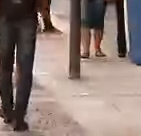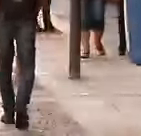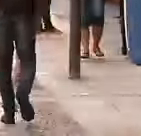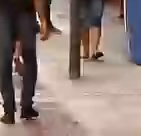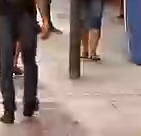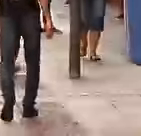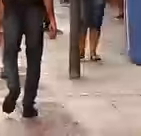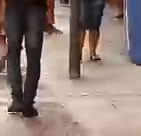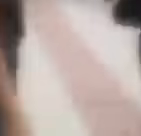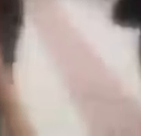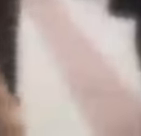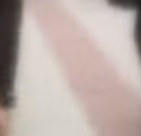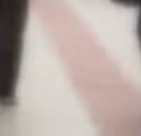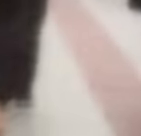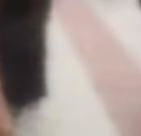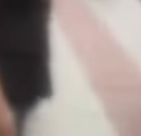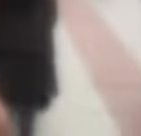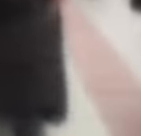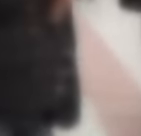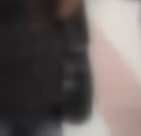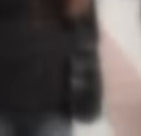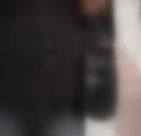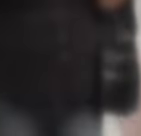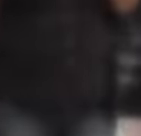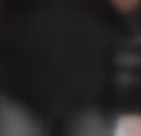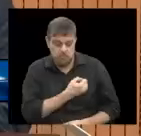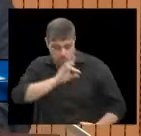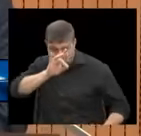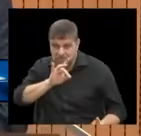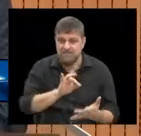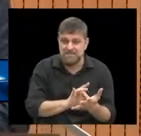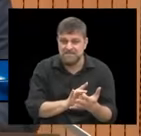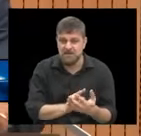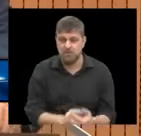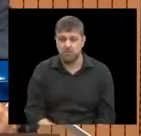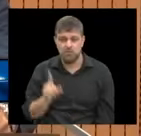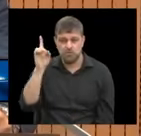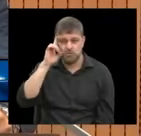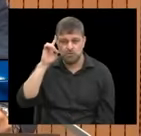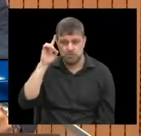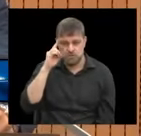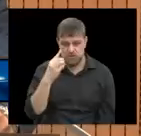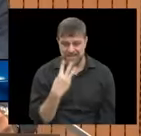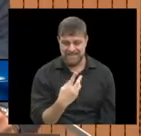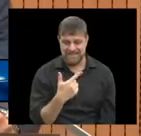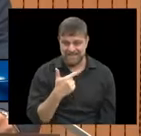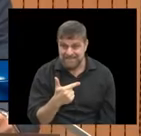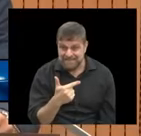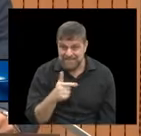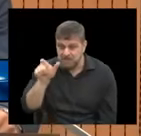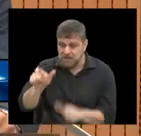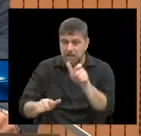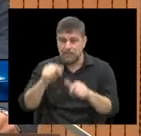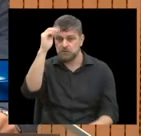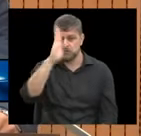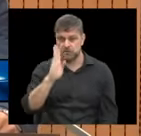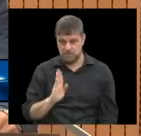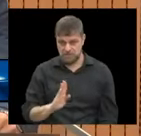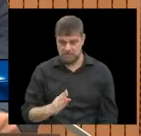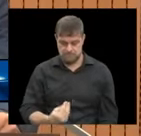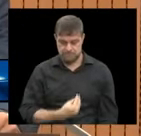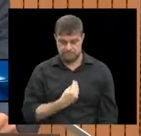casos de suicídio no Brasil, principalmente entre os jovens. A cada dia, 32 brasileiros morrem